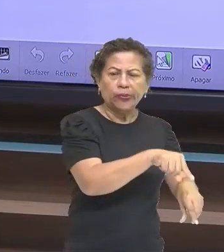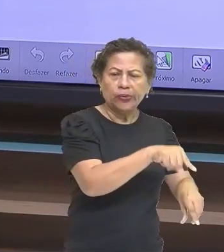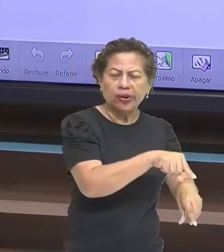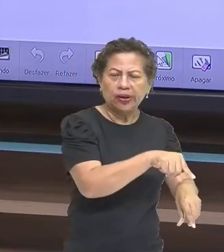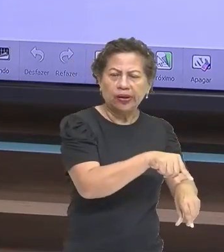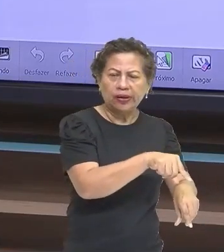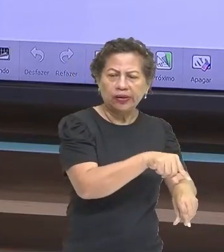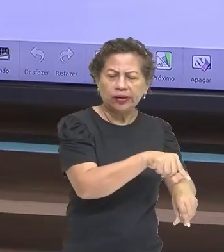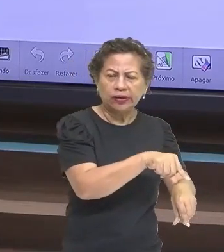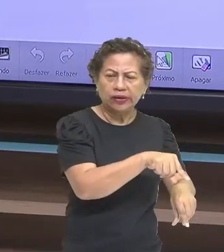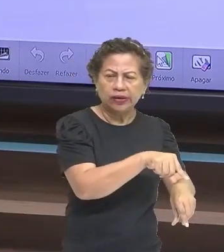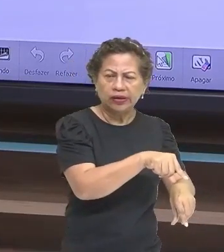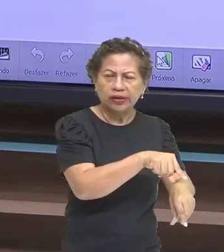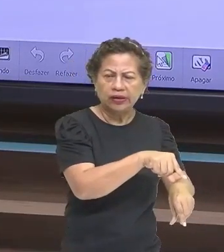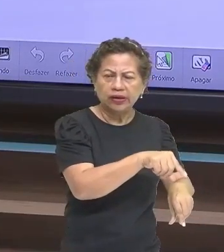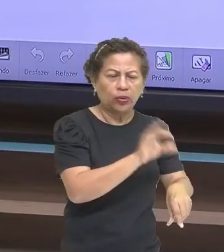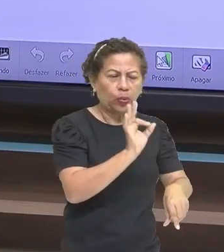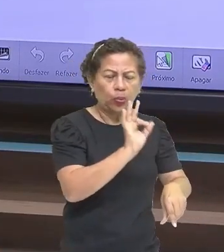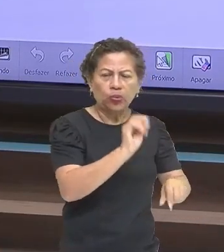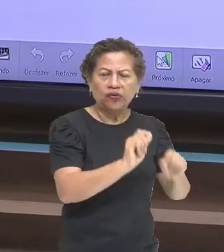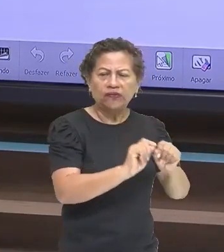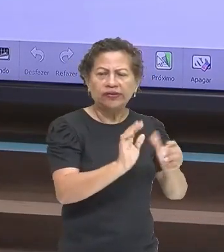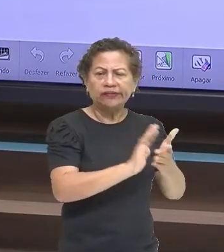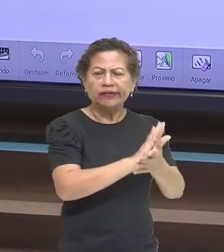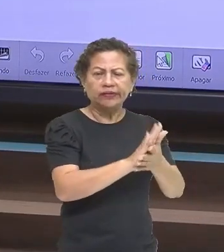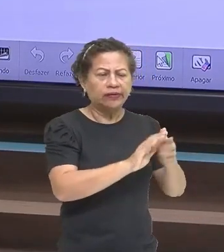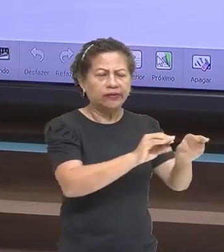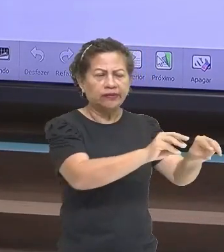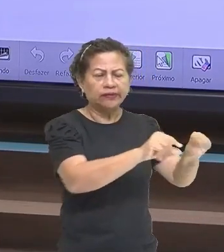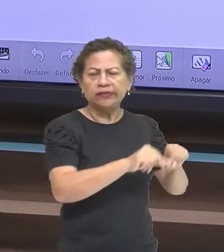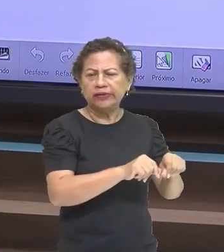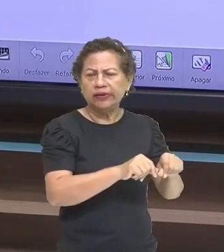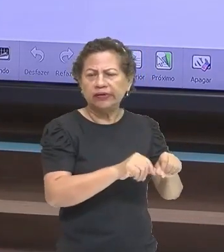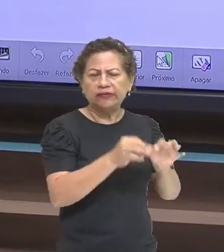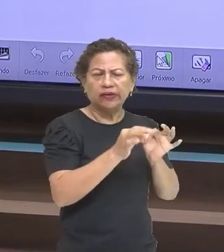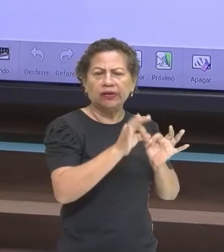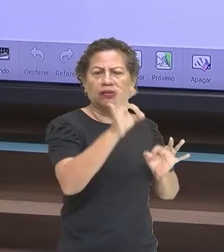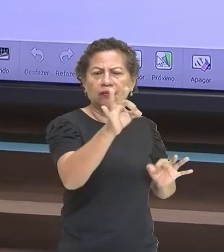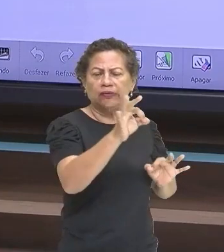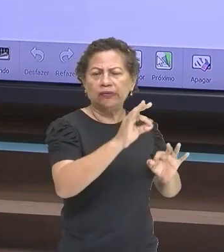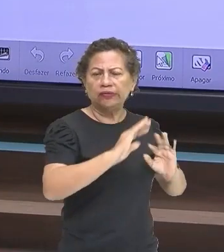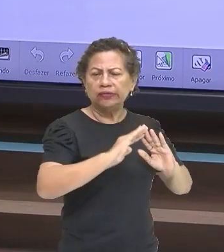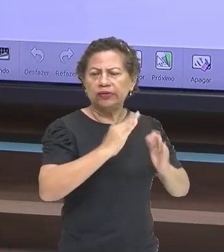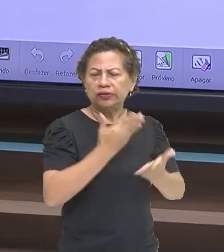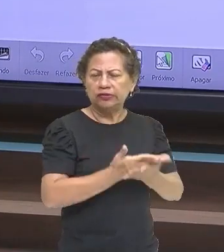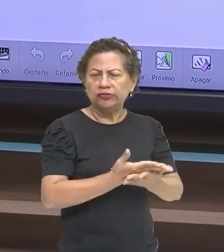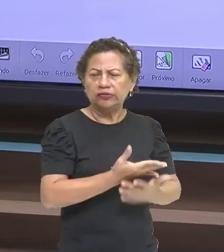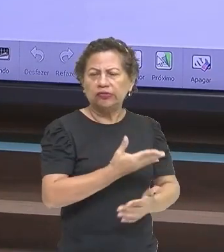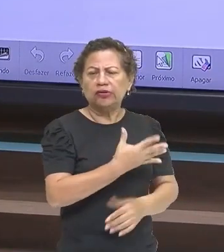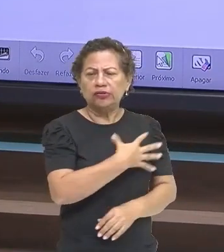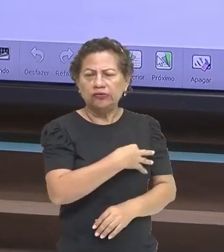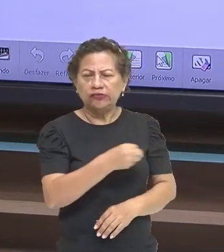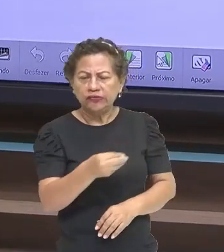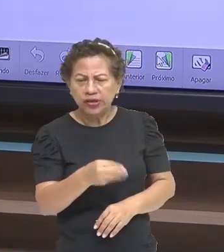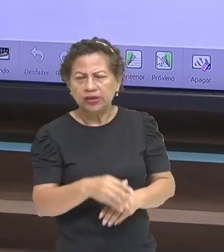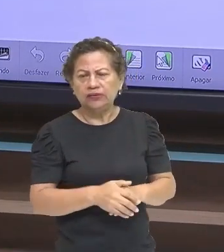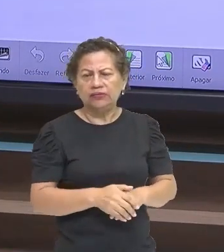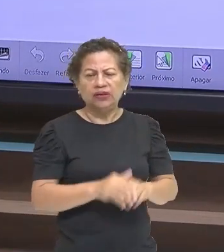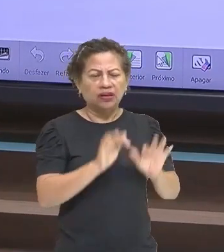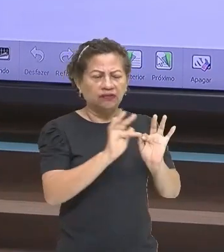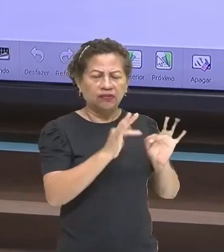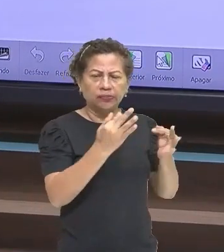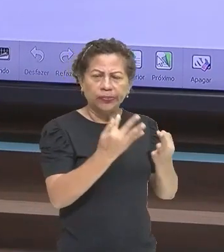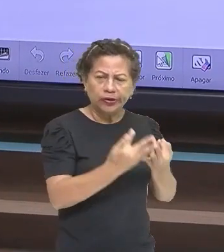sua produção, esse é o primeiro ponto, tá bom? Onde o seu filho não pode frequentar a escola, onde a família não